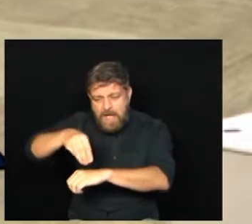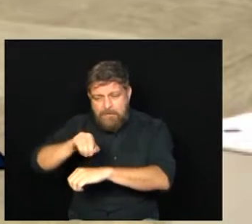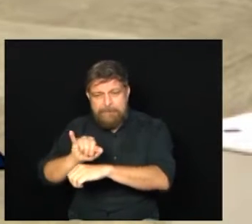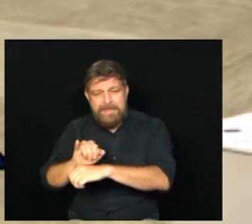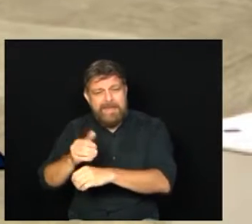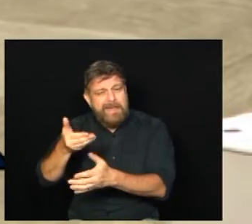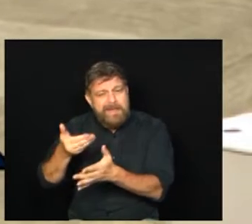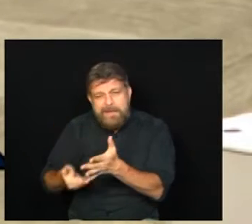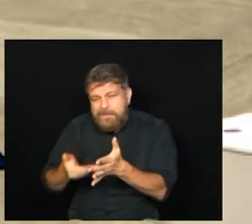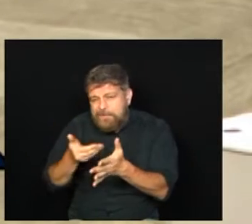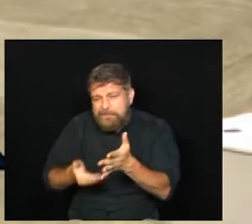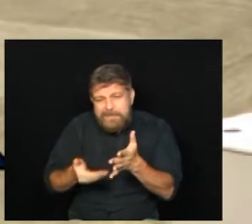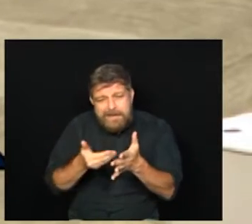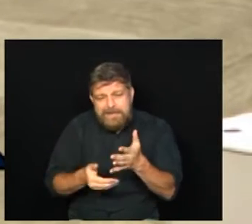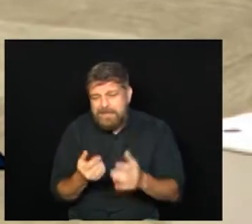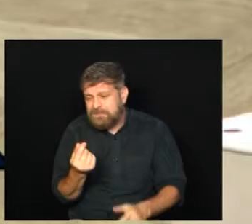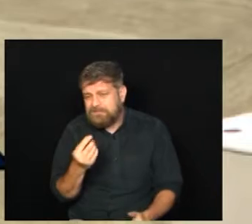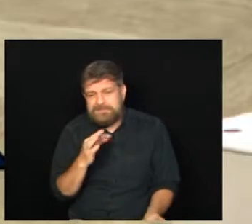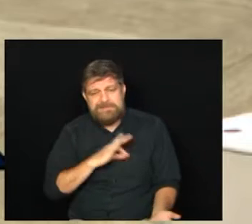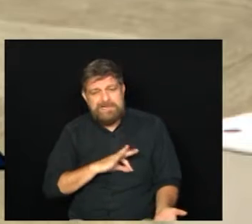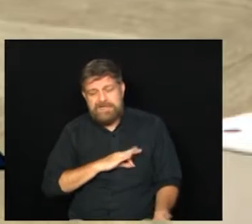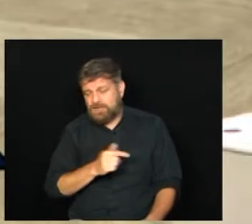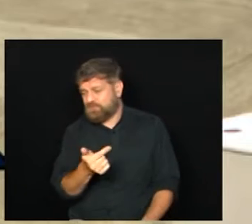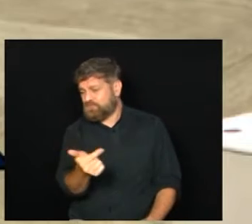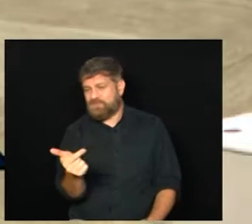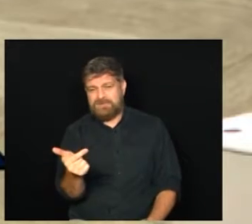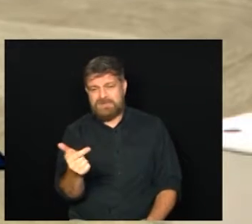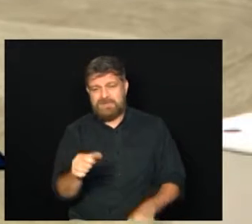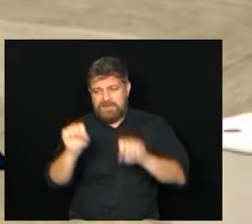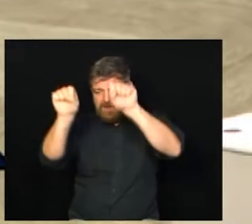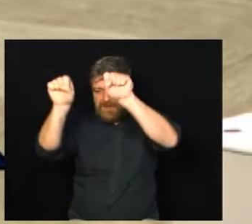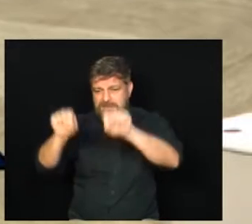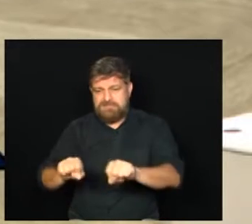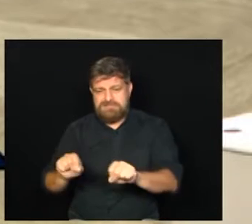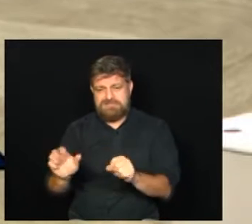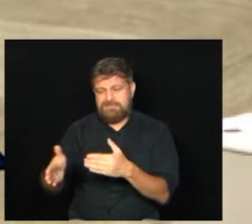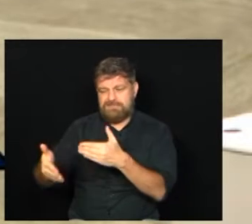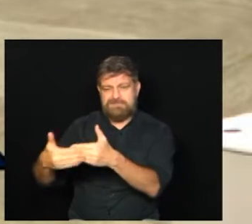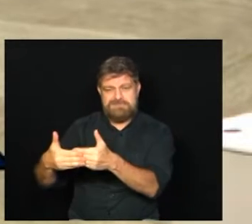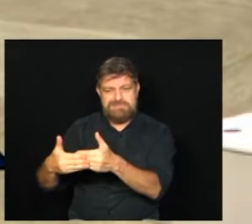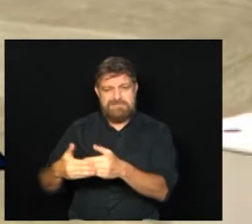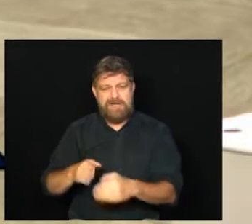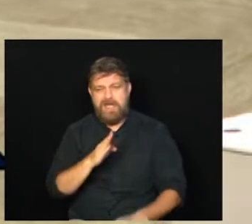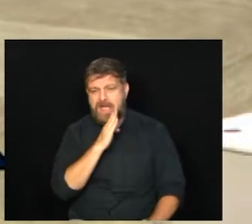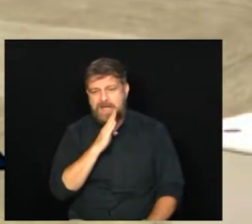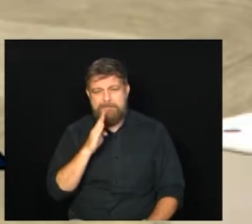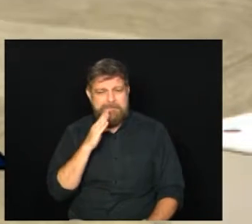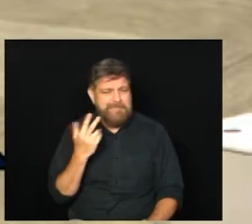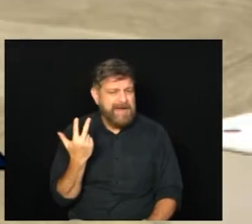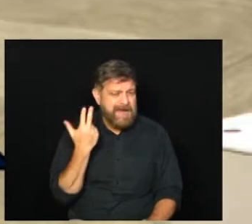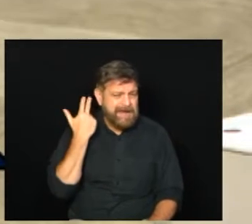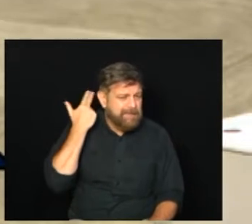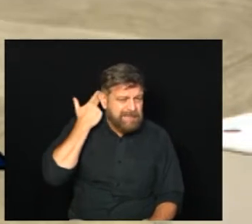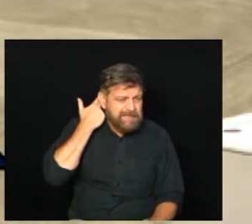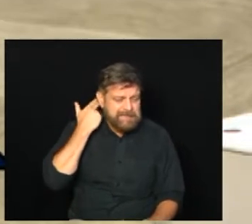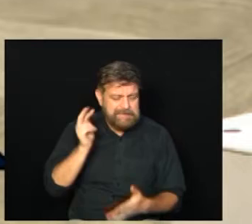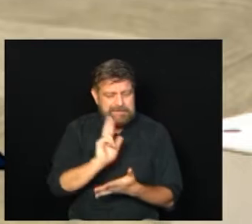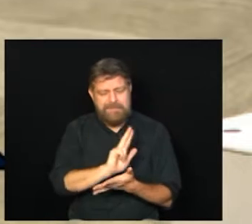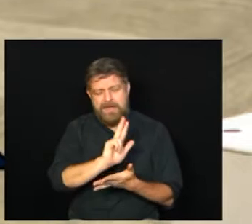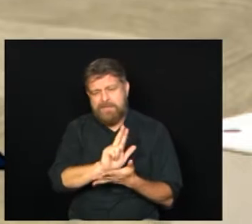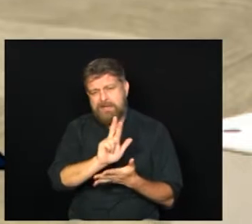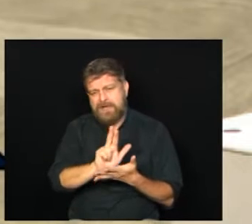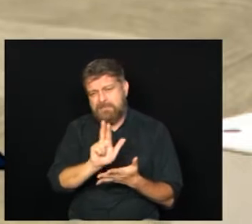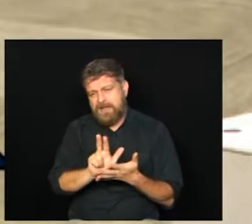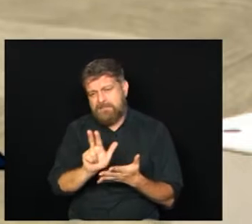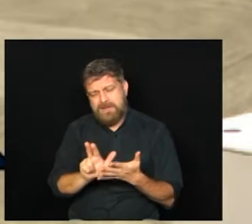perderam a renda total. Fecharam suas portas, foram bares, comércios, cabeleireiros e outros